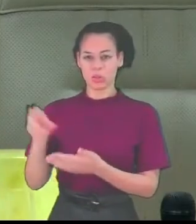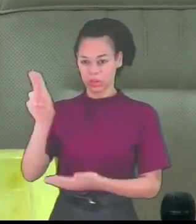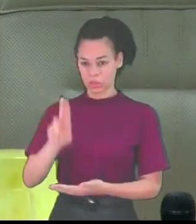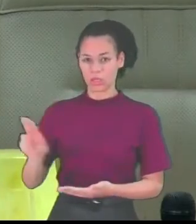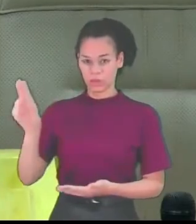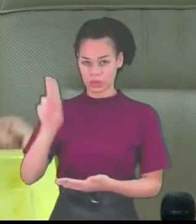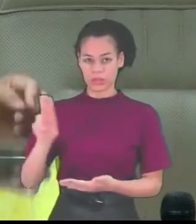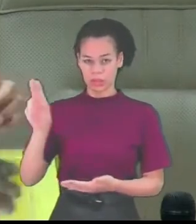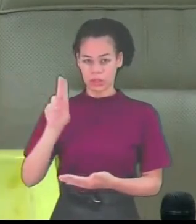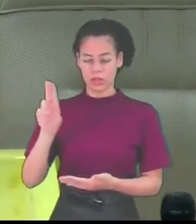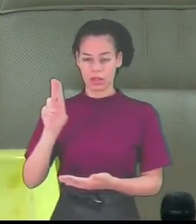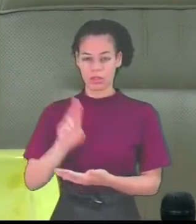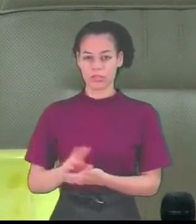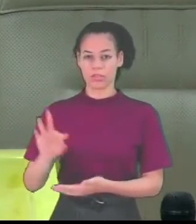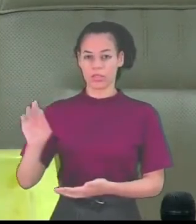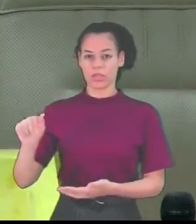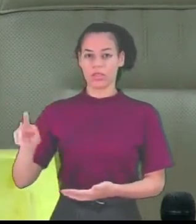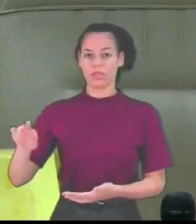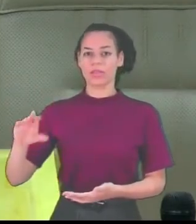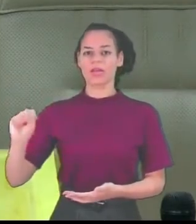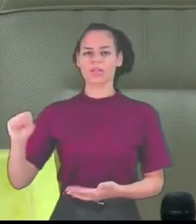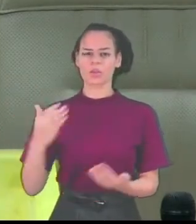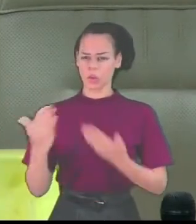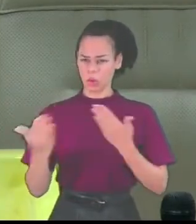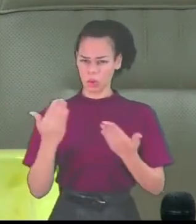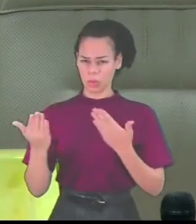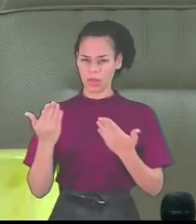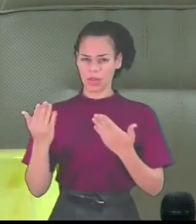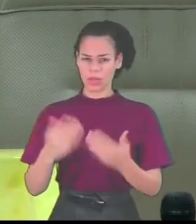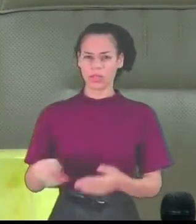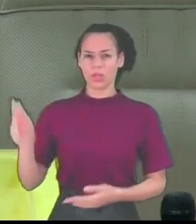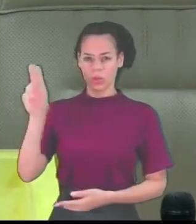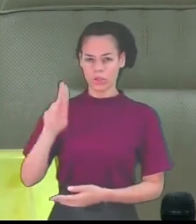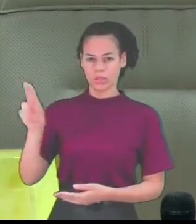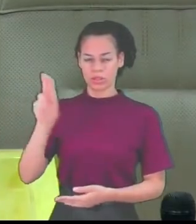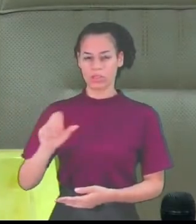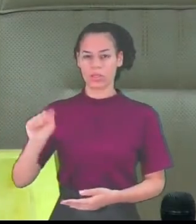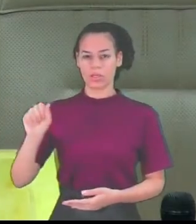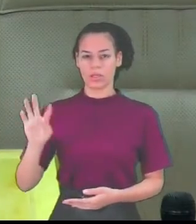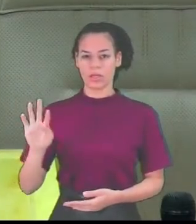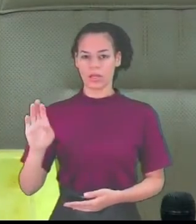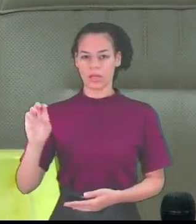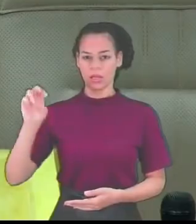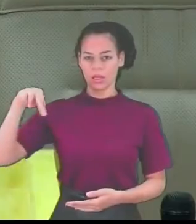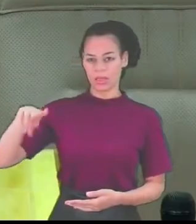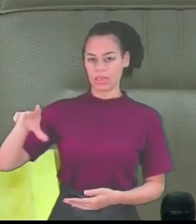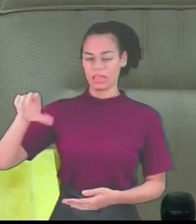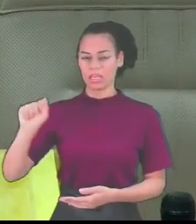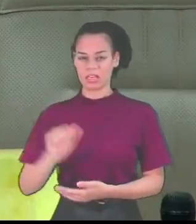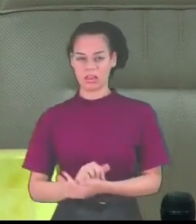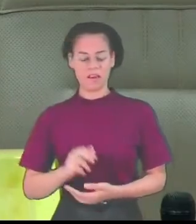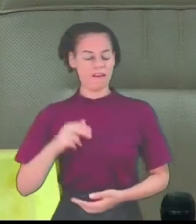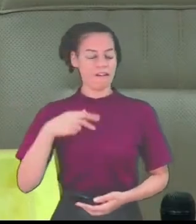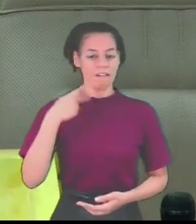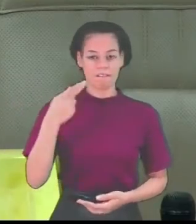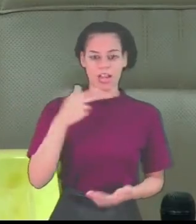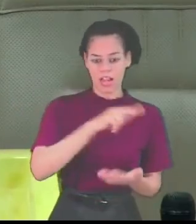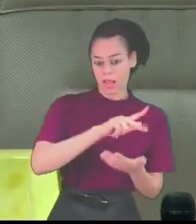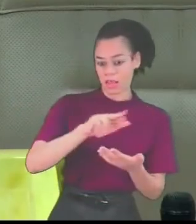Universidade de Atenas o homem poliglota falava grego aramaico hebraico